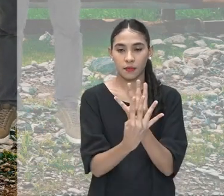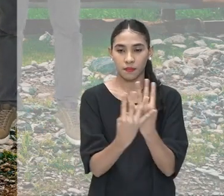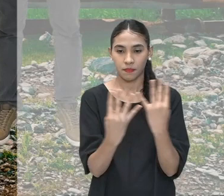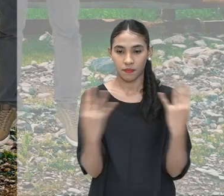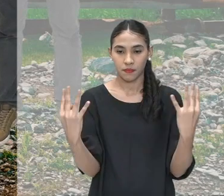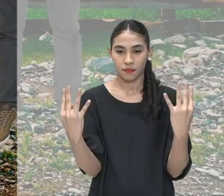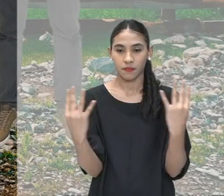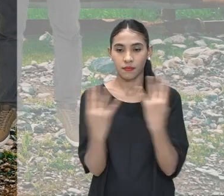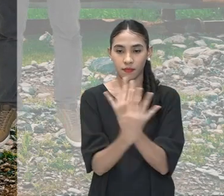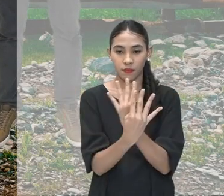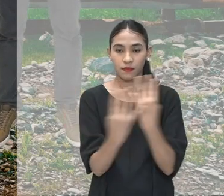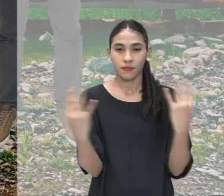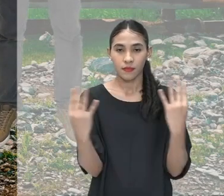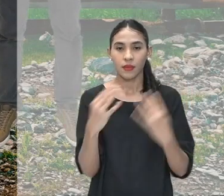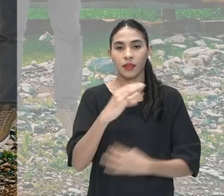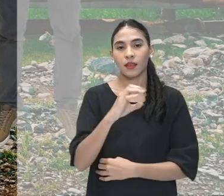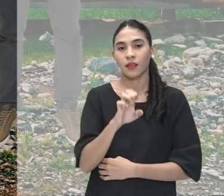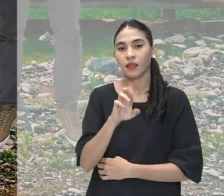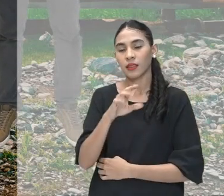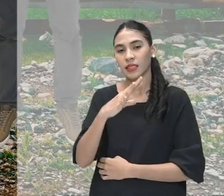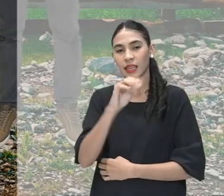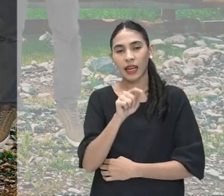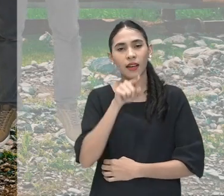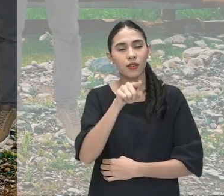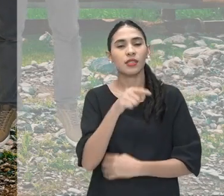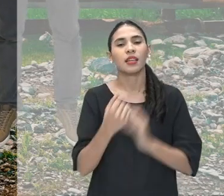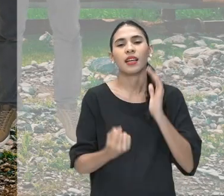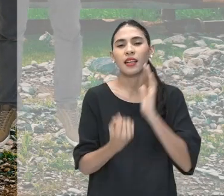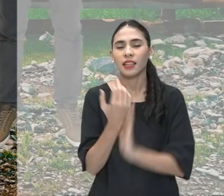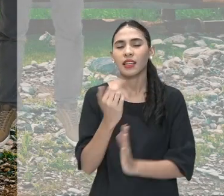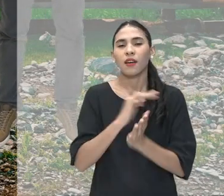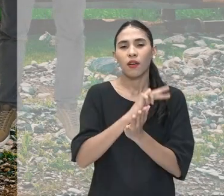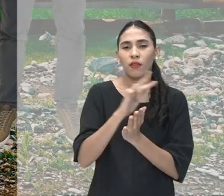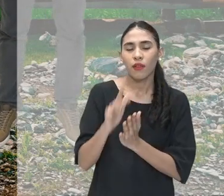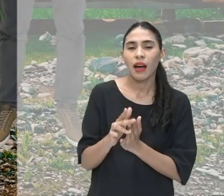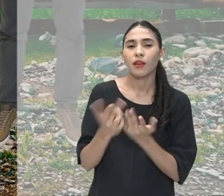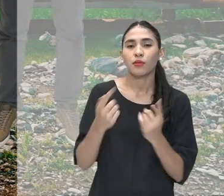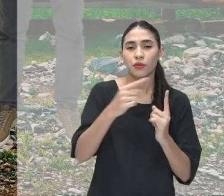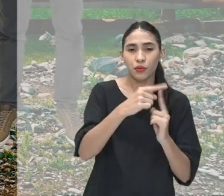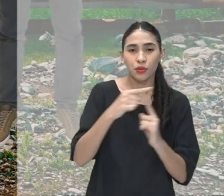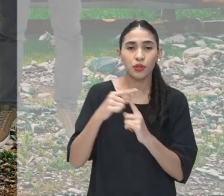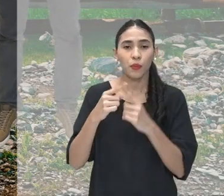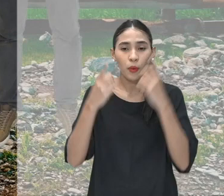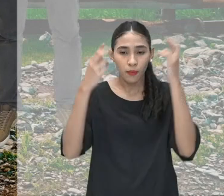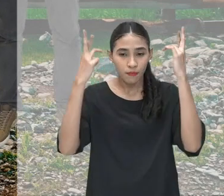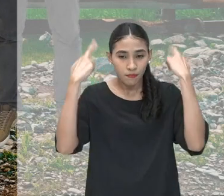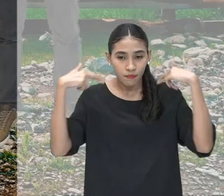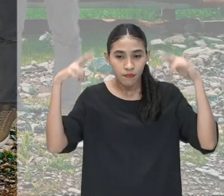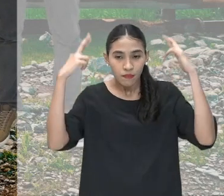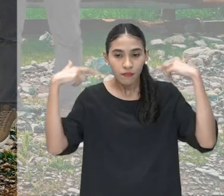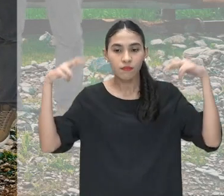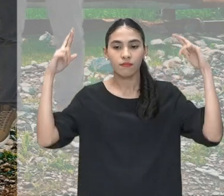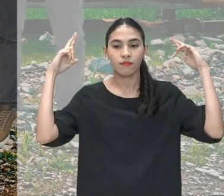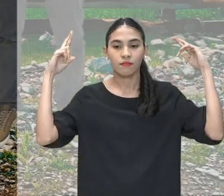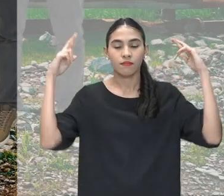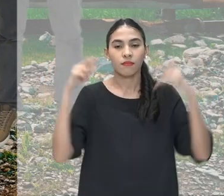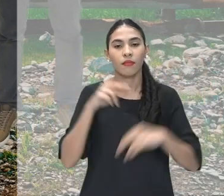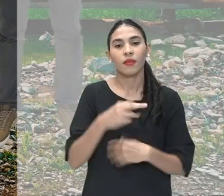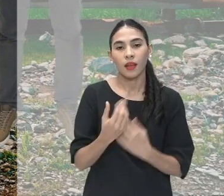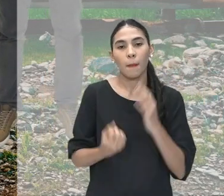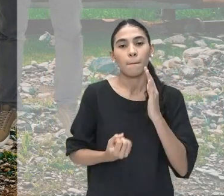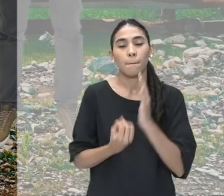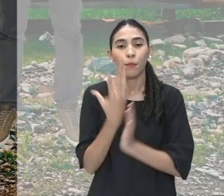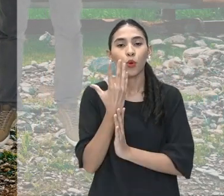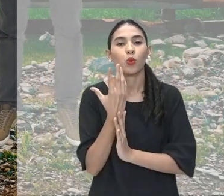então, criar gado, você vai criar ovelha, principalmente a ovelha no sentido aí da produção de lã, que vai ser importante